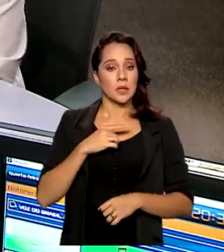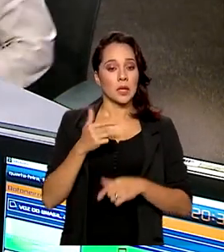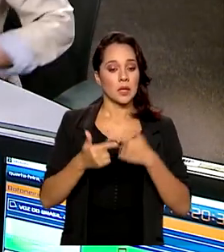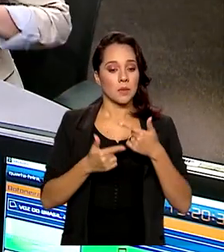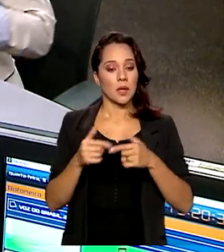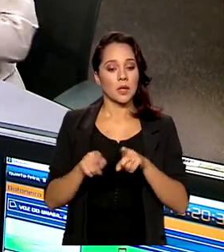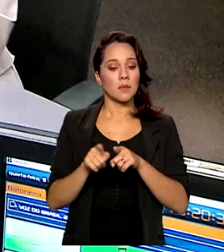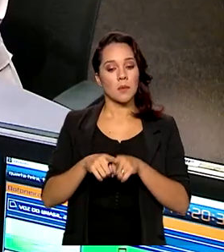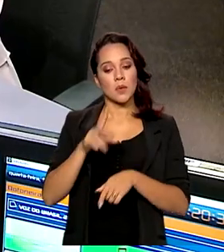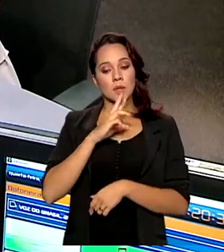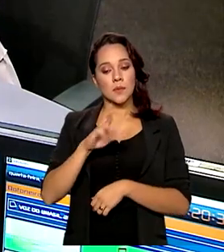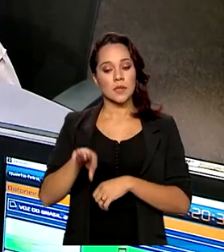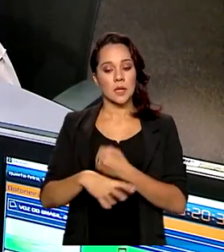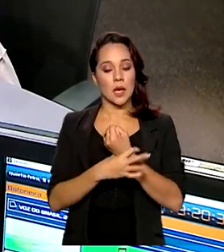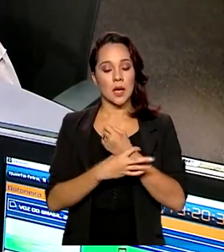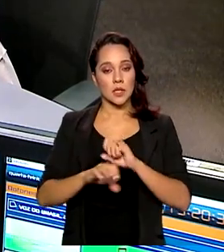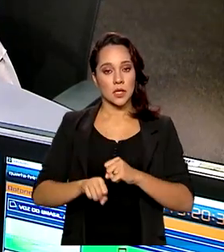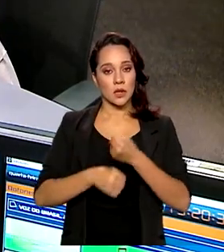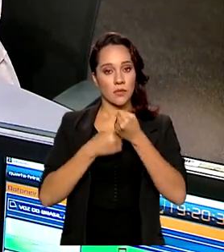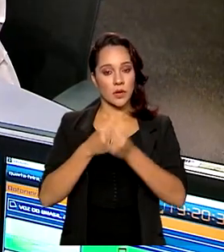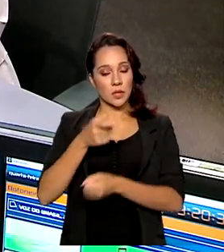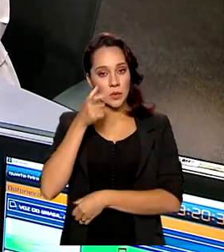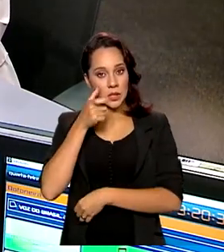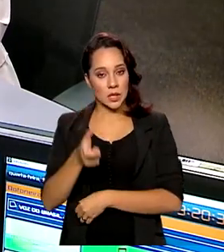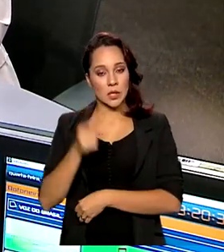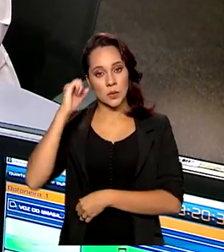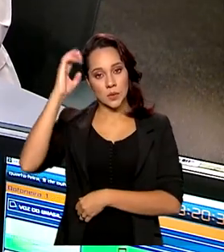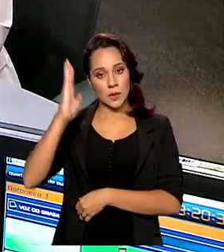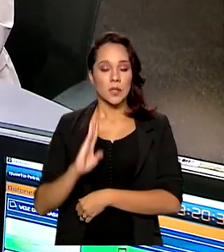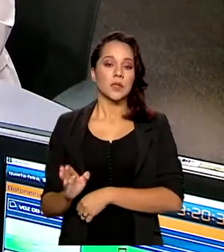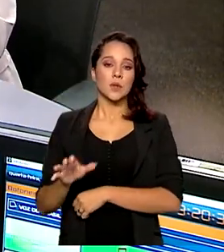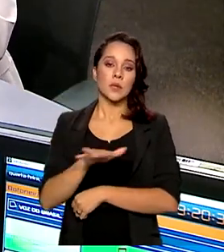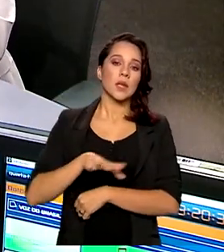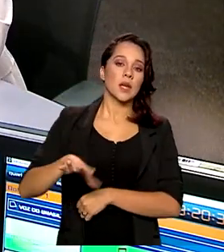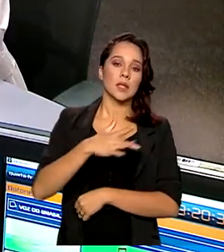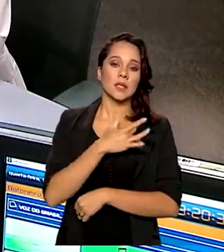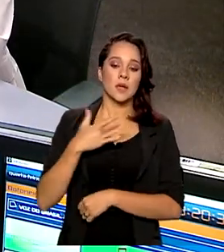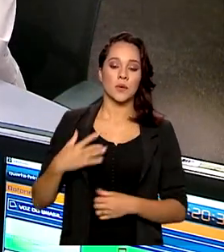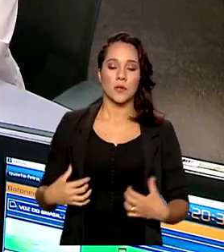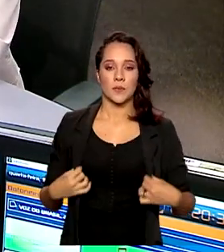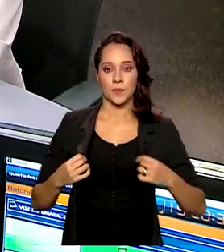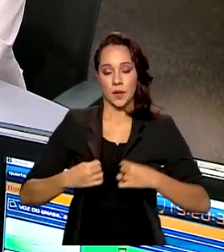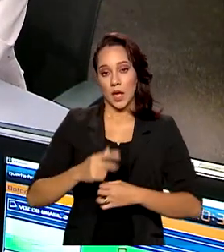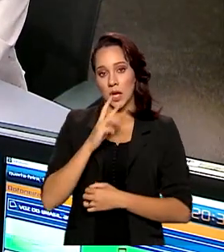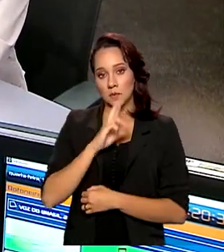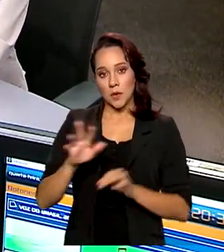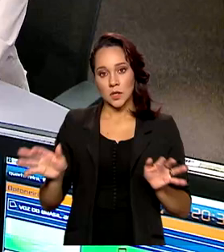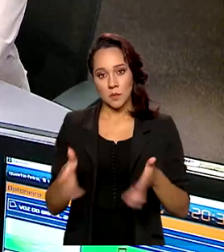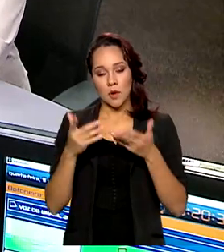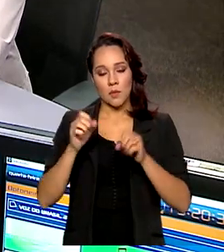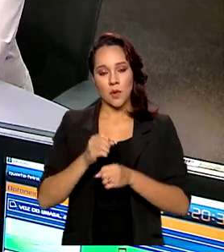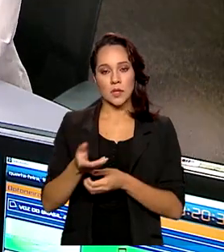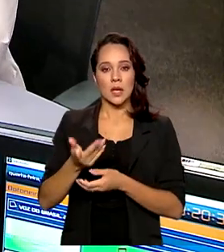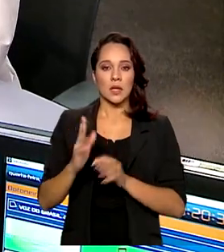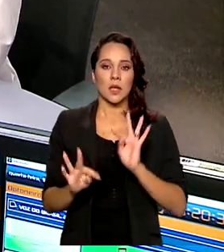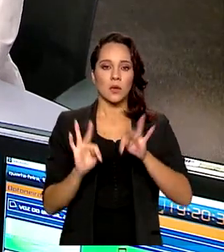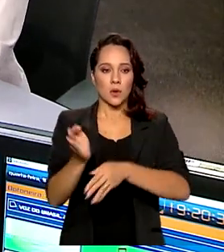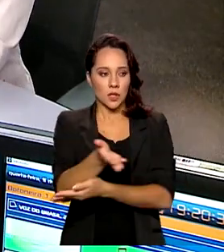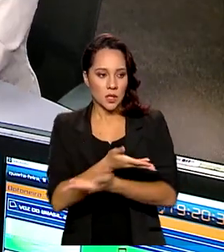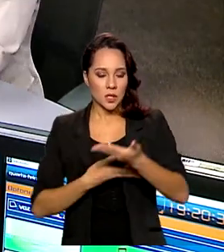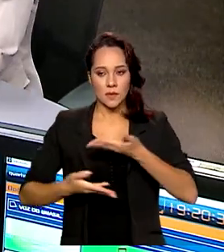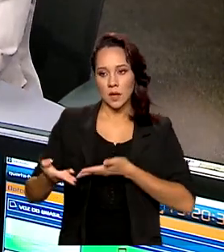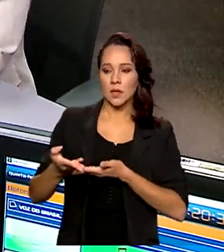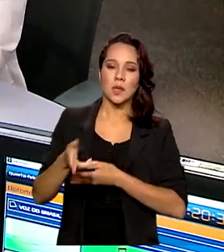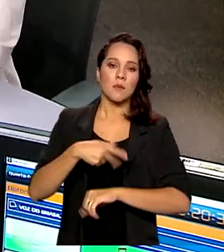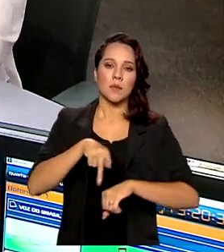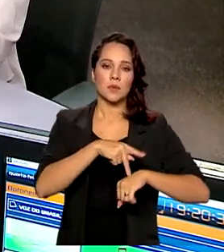por soluções que garantam a defesa dos interesses brasileiros no campo da saúde. Soluções que promovam a transferência de tecnologia